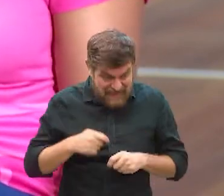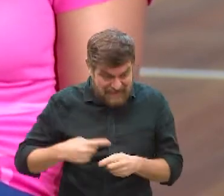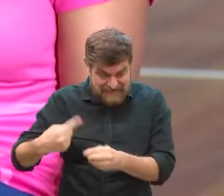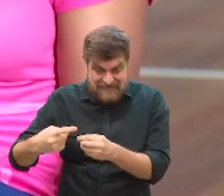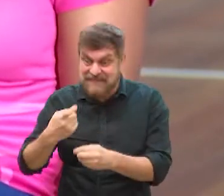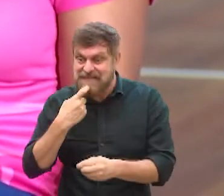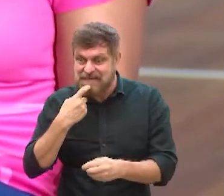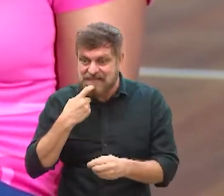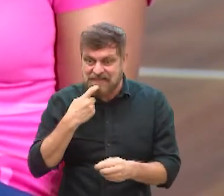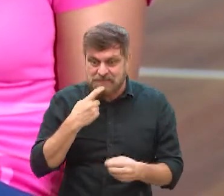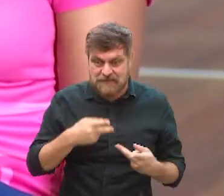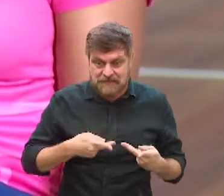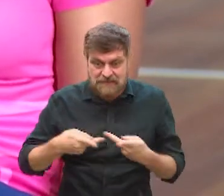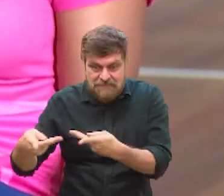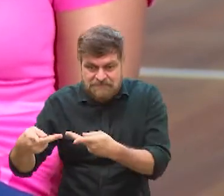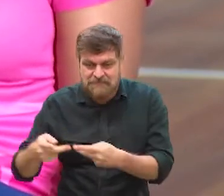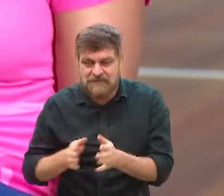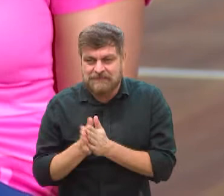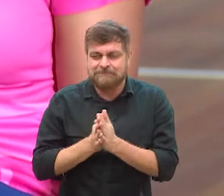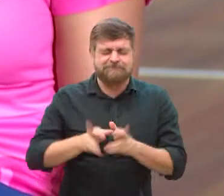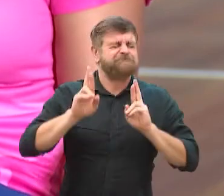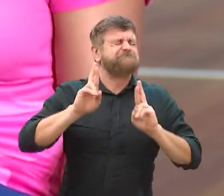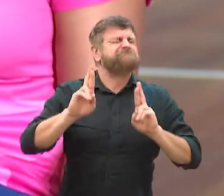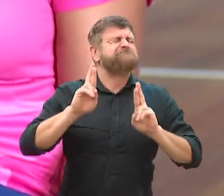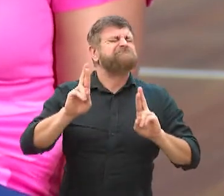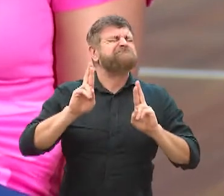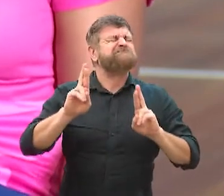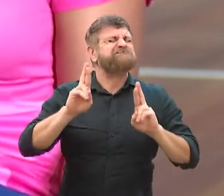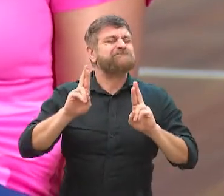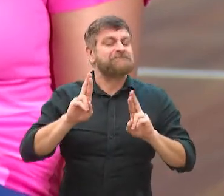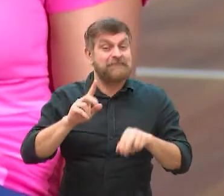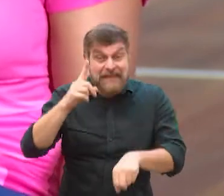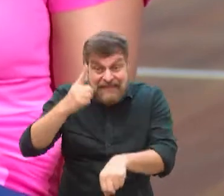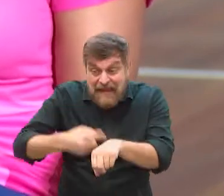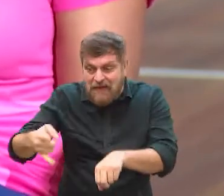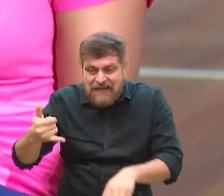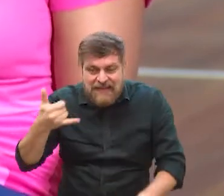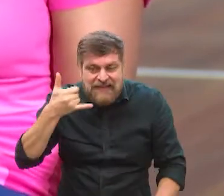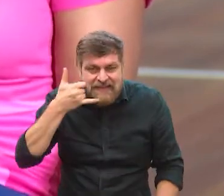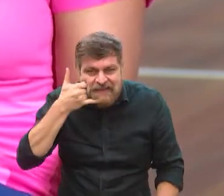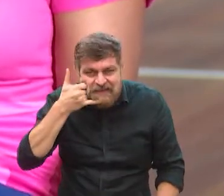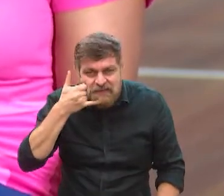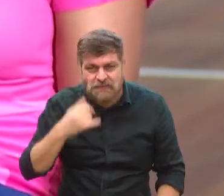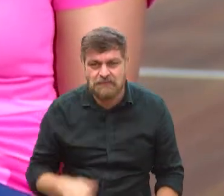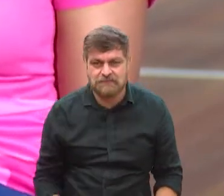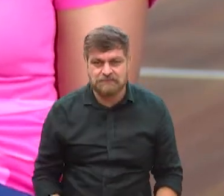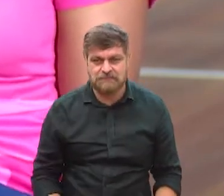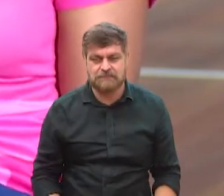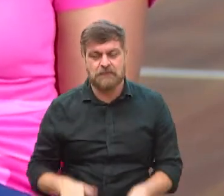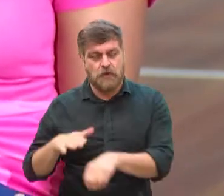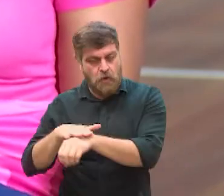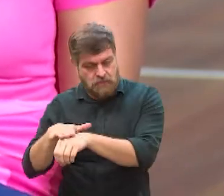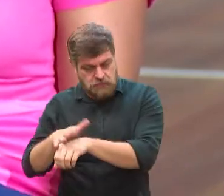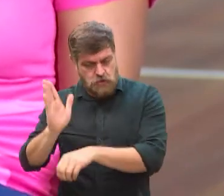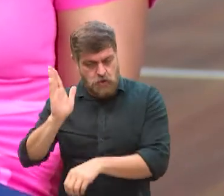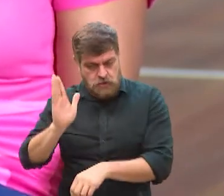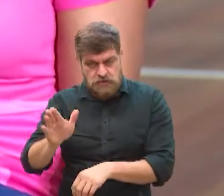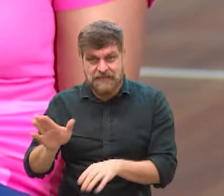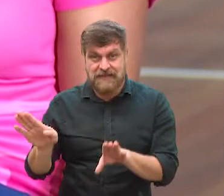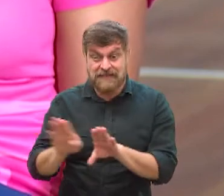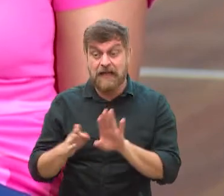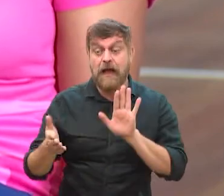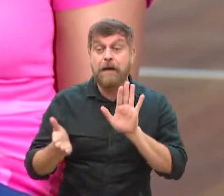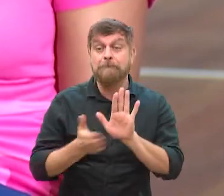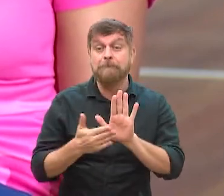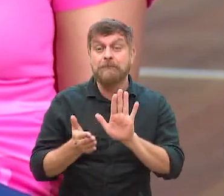cá. Então eu fiquei muito animada, torcendo. E aí quando ele ligou, ele falou assim, olha, conversei aqui, eu acho que eu tenho